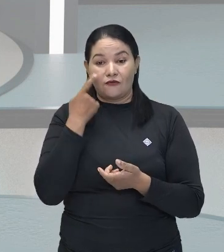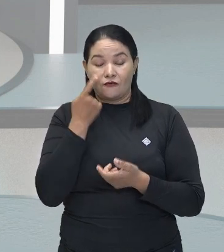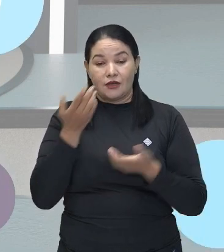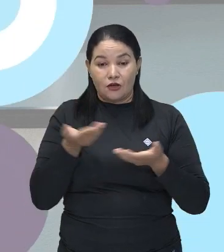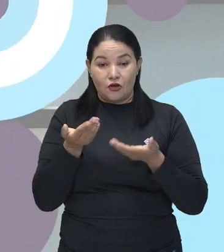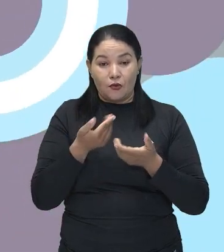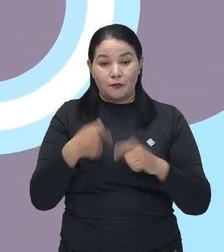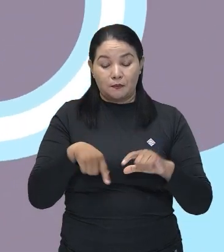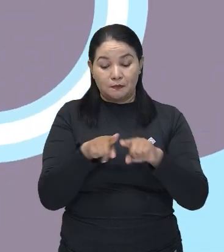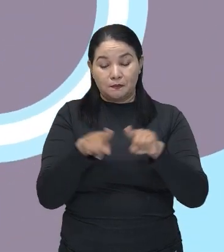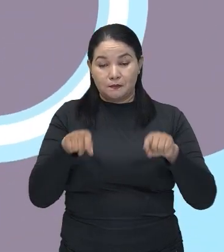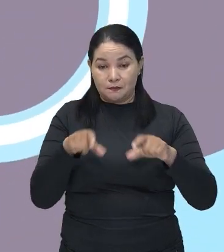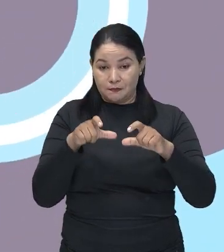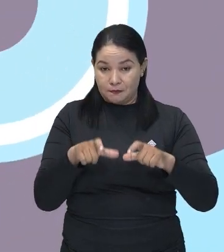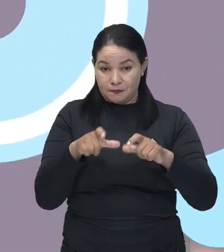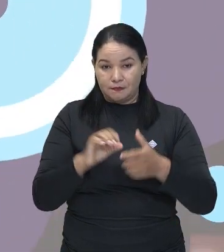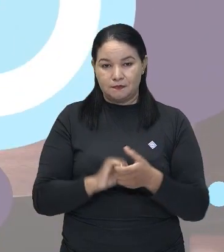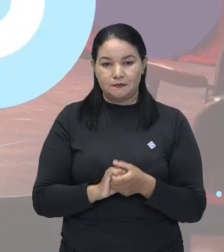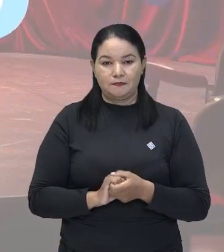cenografia.